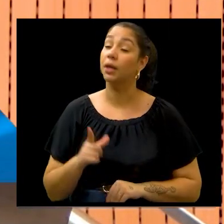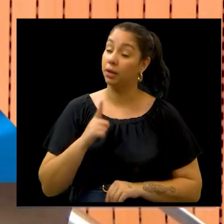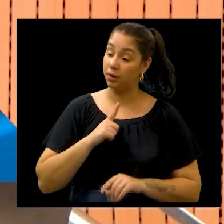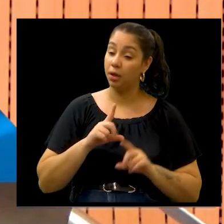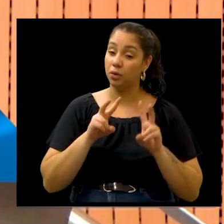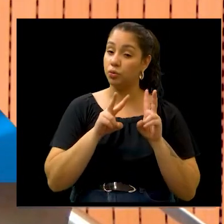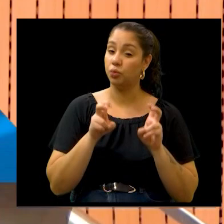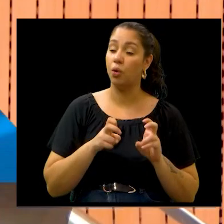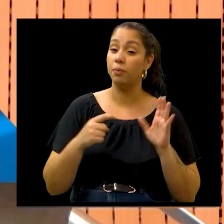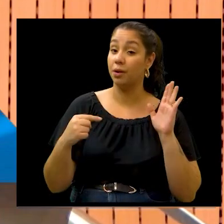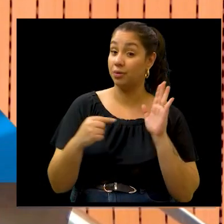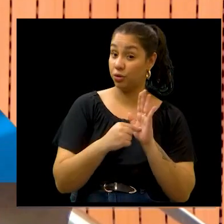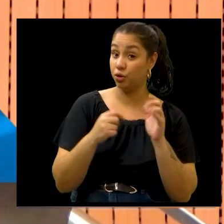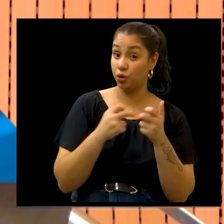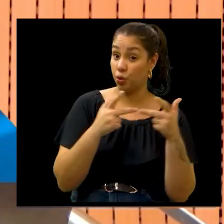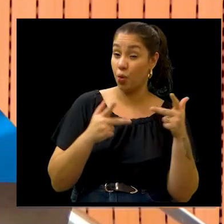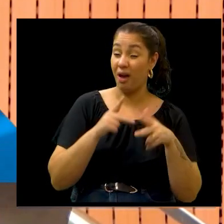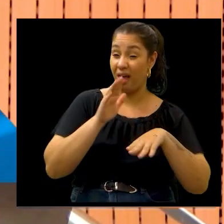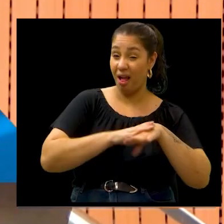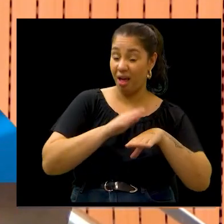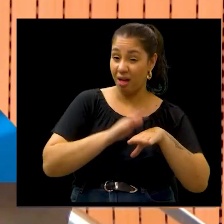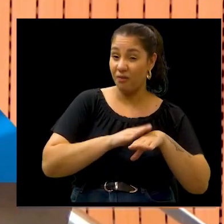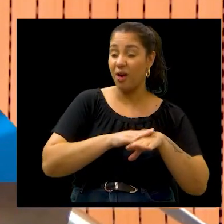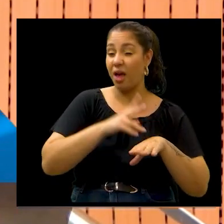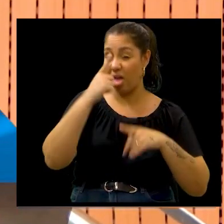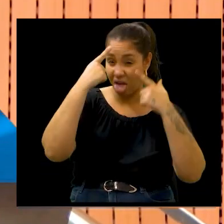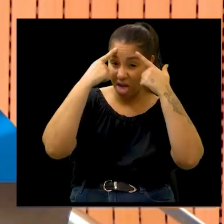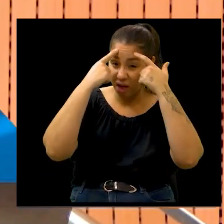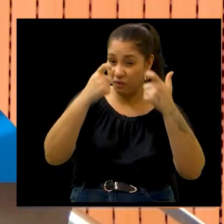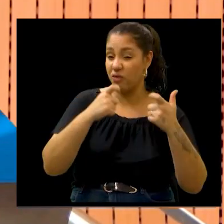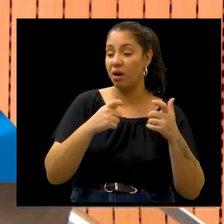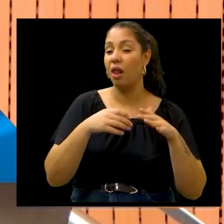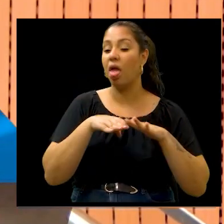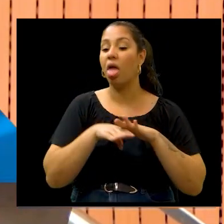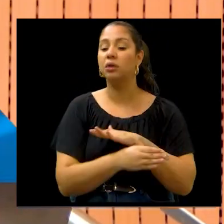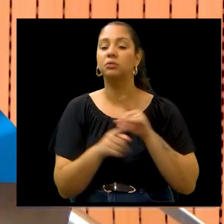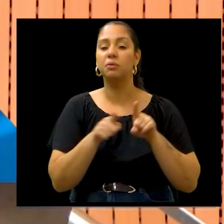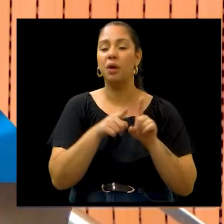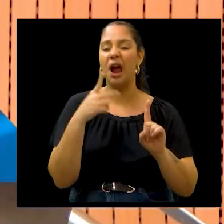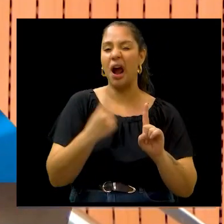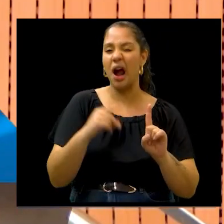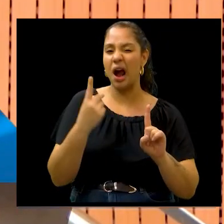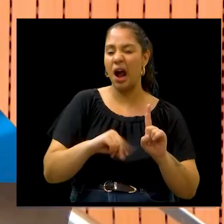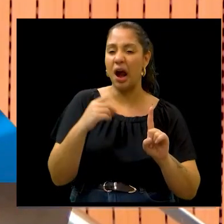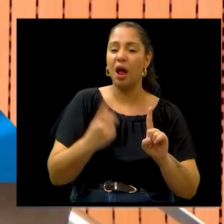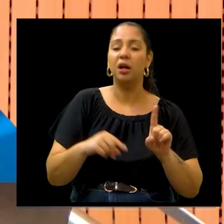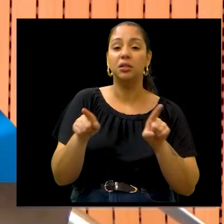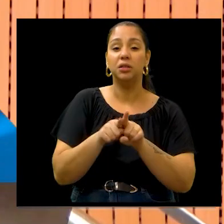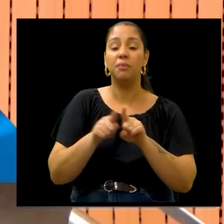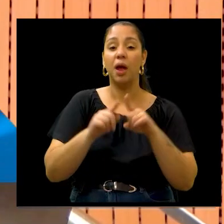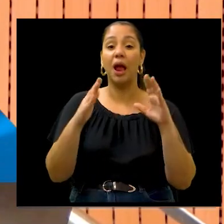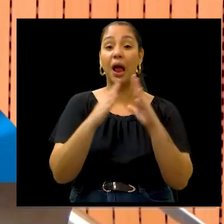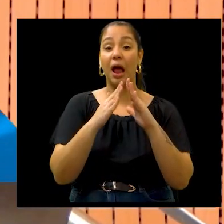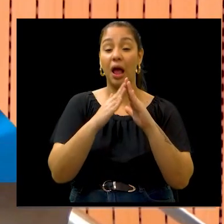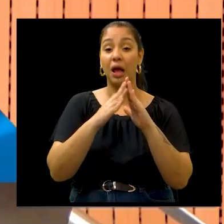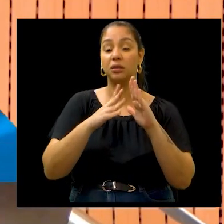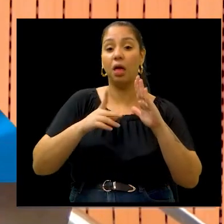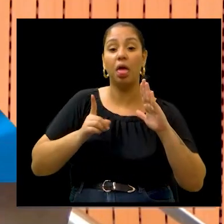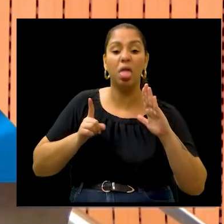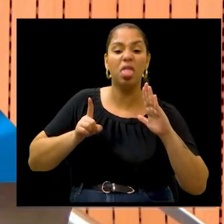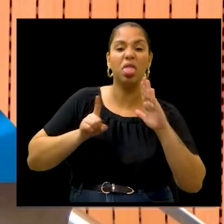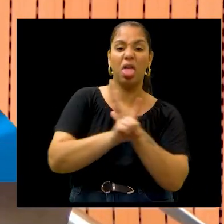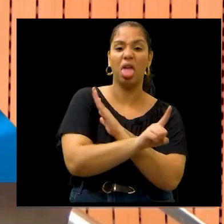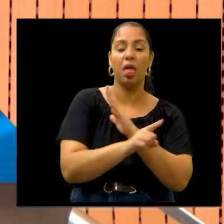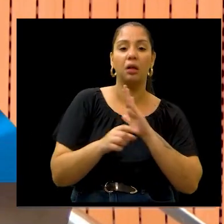aí denúncias de execução sumária, de violência, de tortura, de invasão de